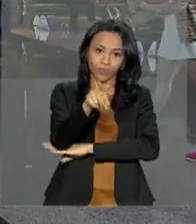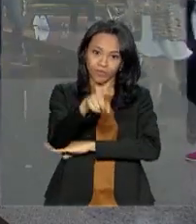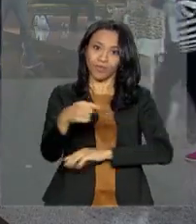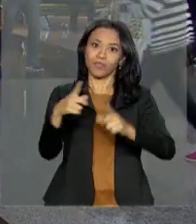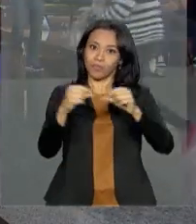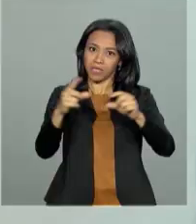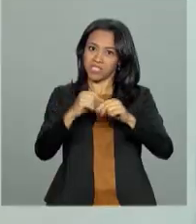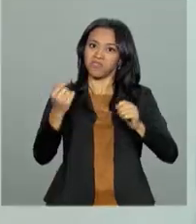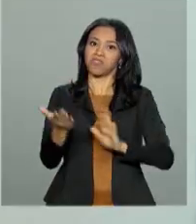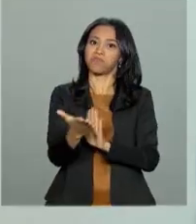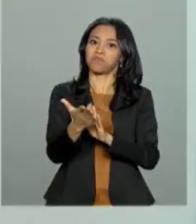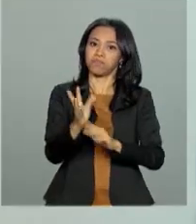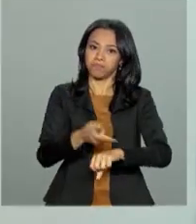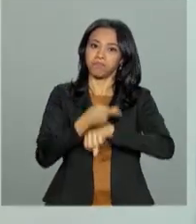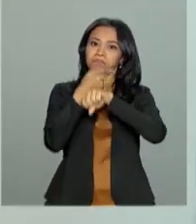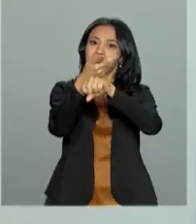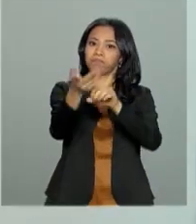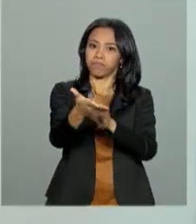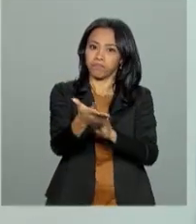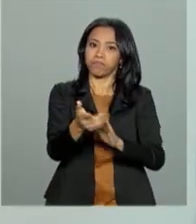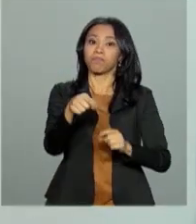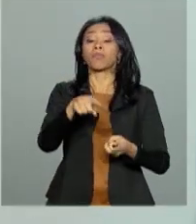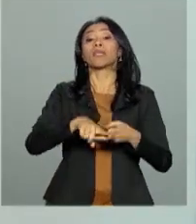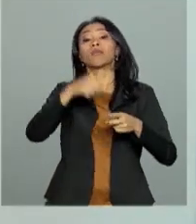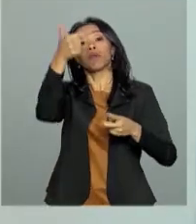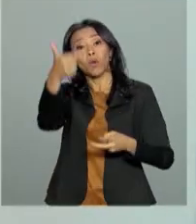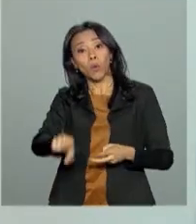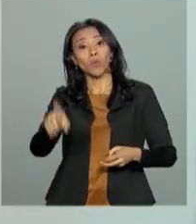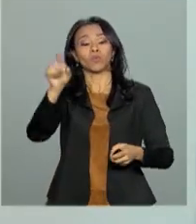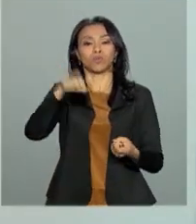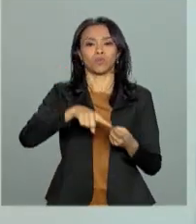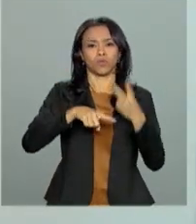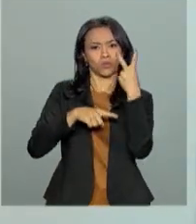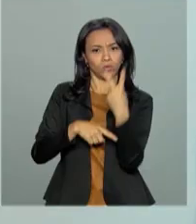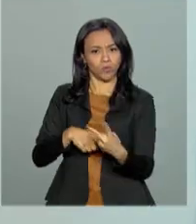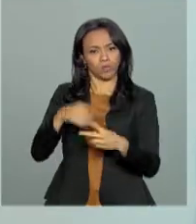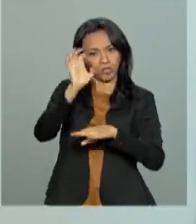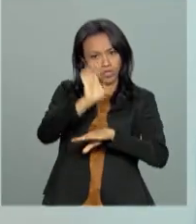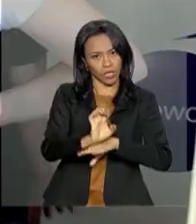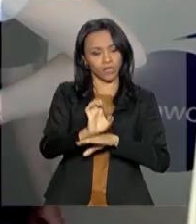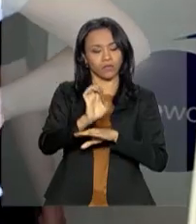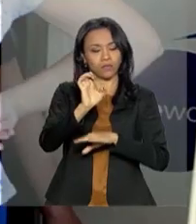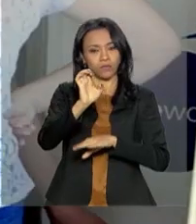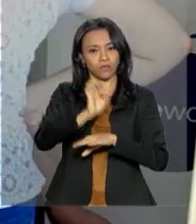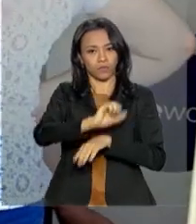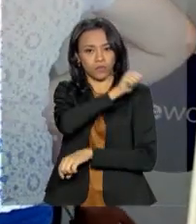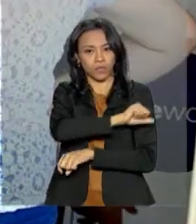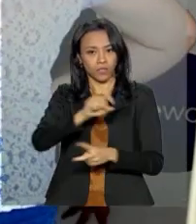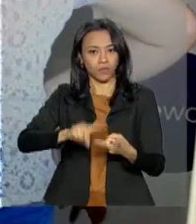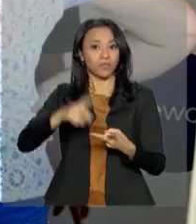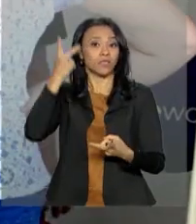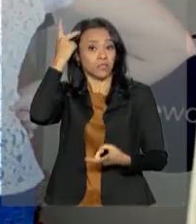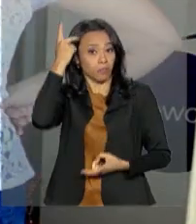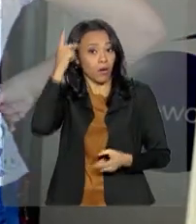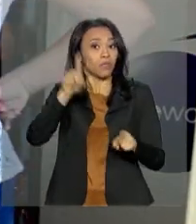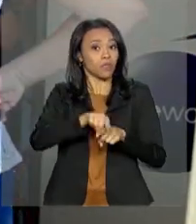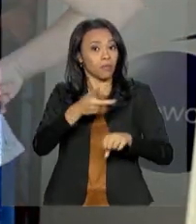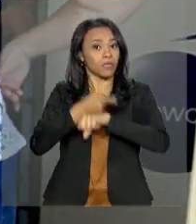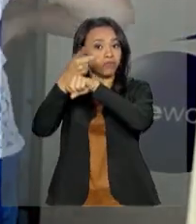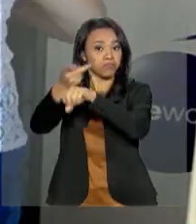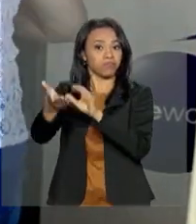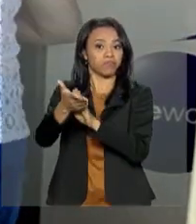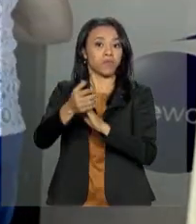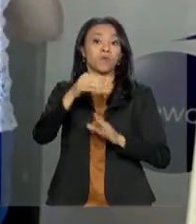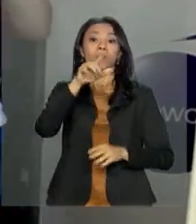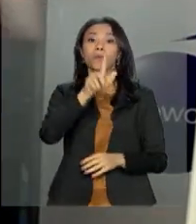mais premiado os aeroportos do galeão no rio de janeiro e de guarulhos em são paulo também receberão prêmios galã foi